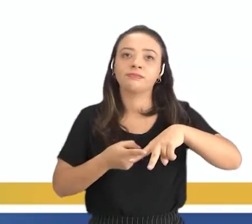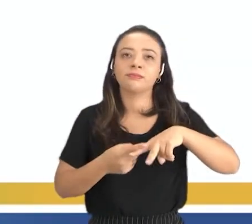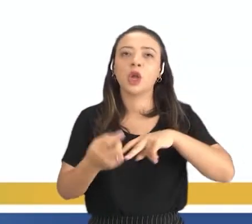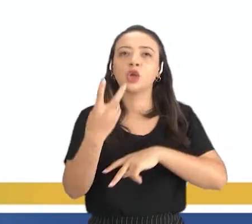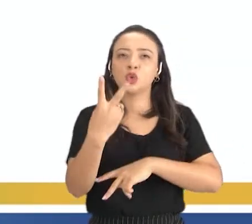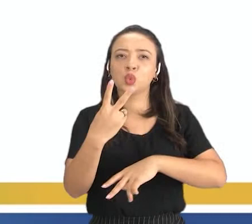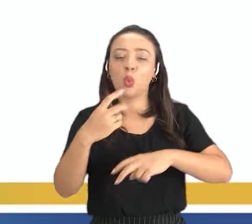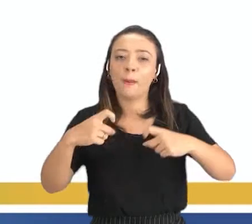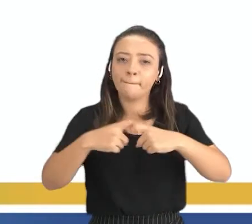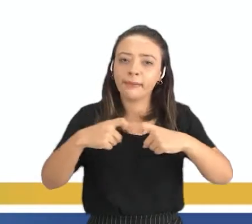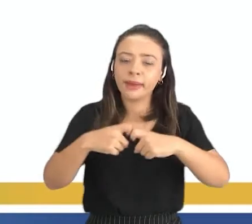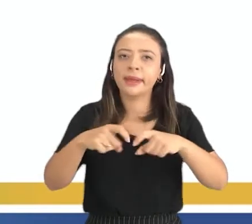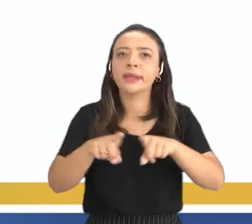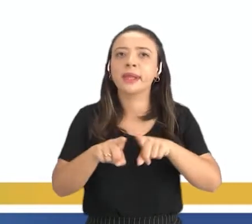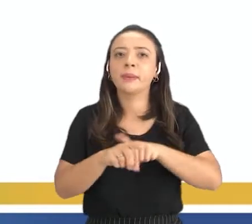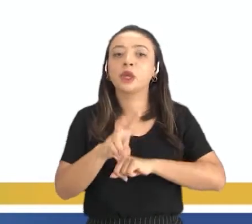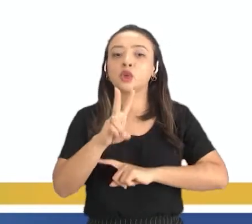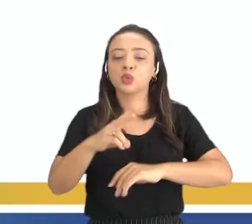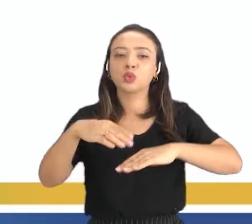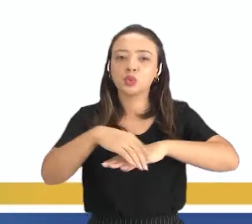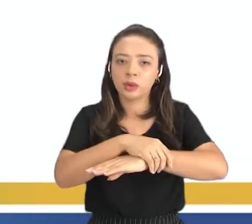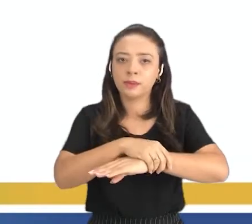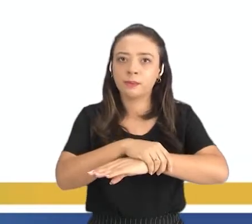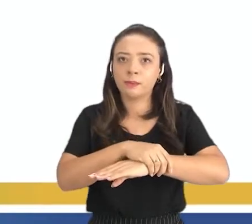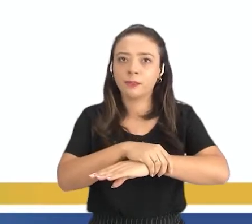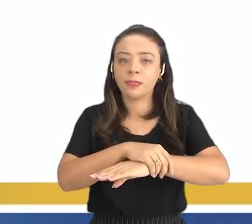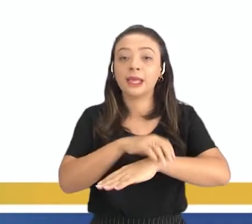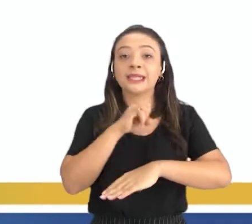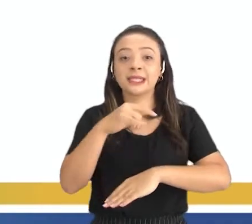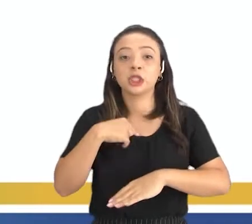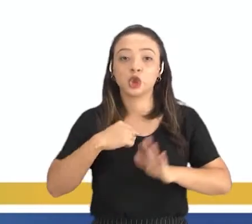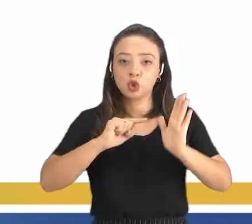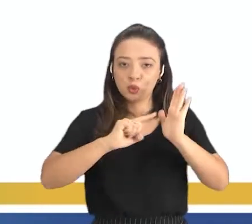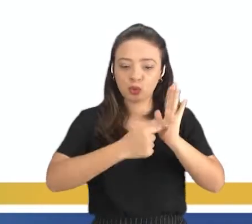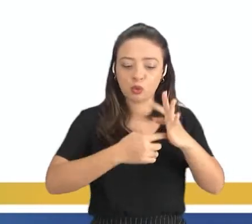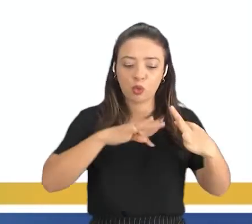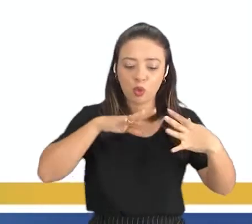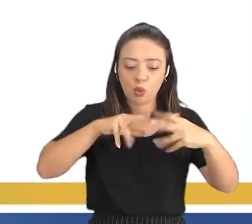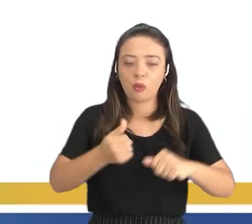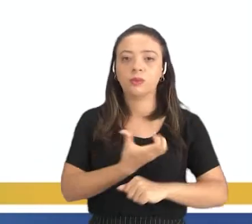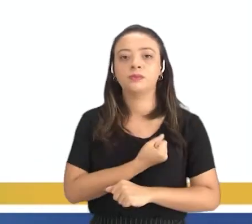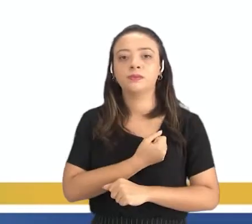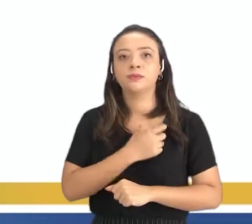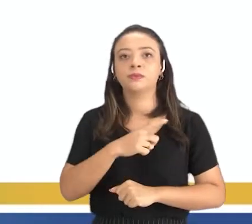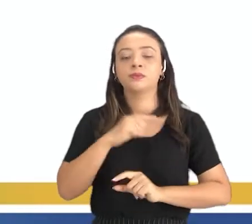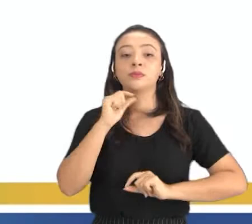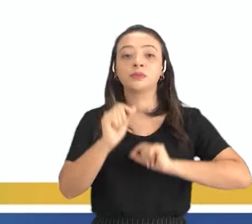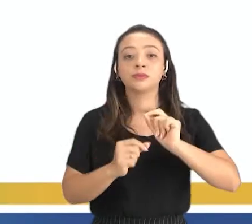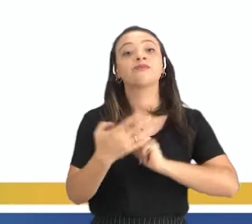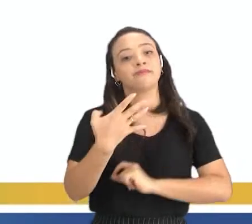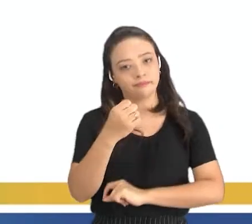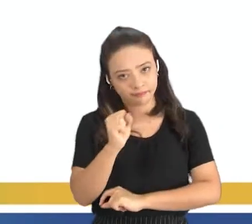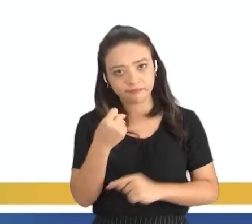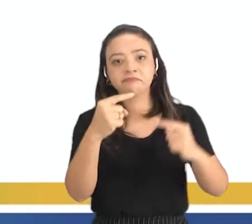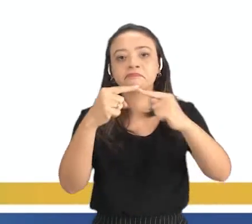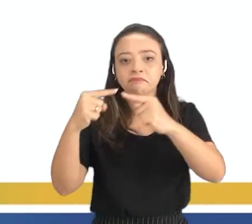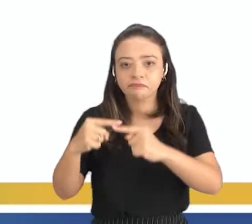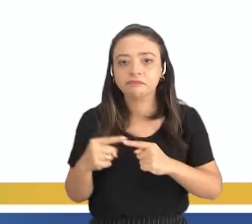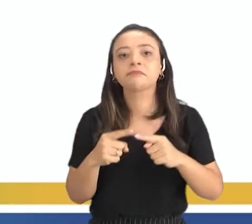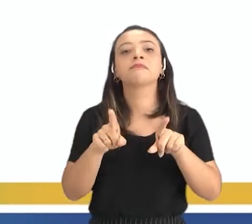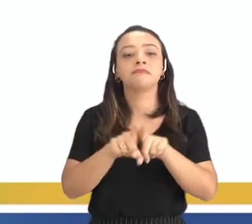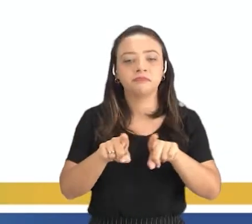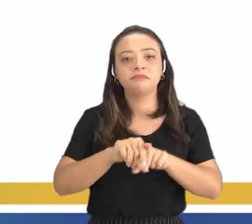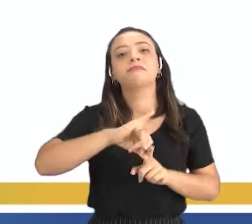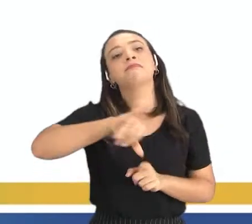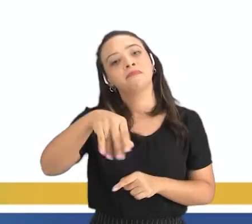de meias e 2 pares de sapatos. Multiplicando todos esses números, temos um total de 48 combinações para o